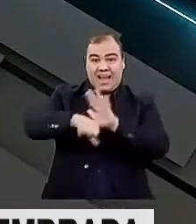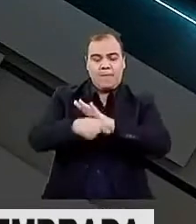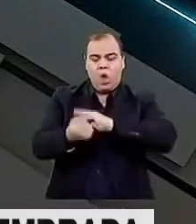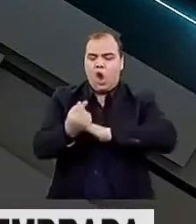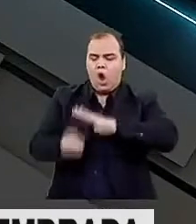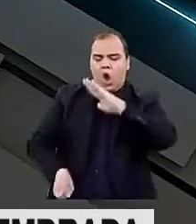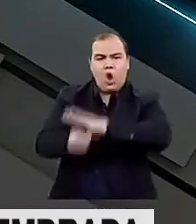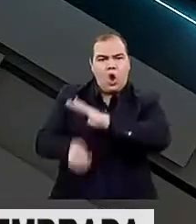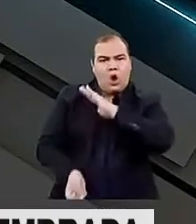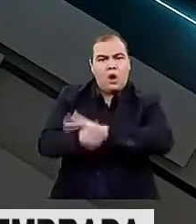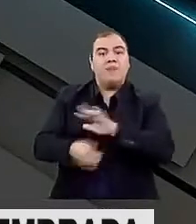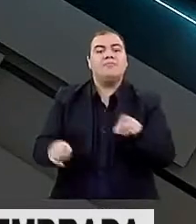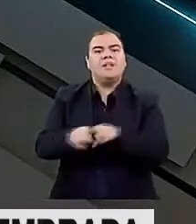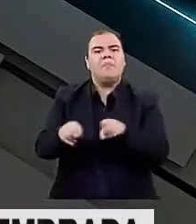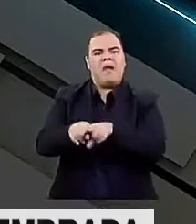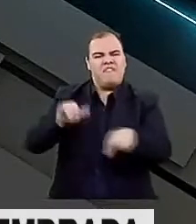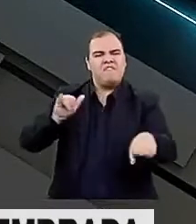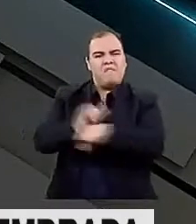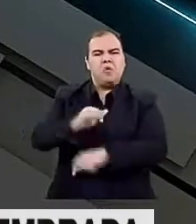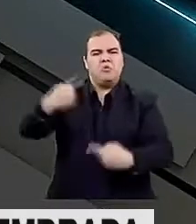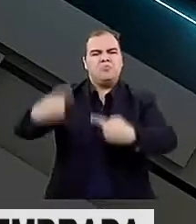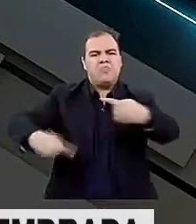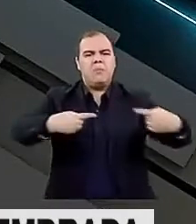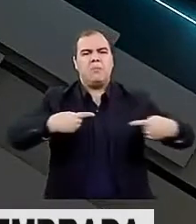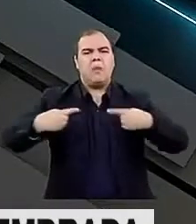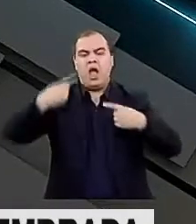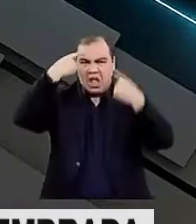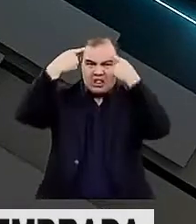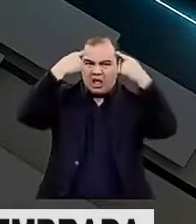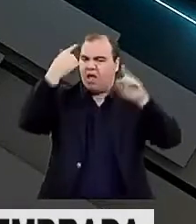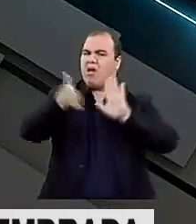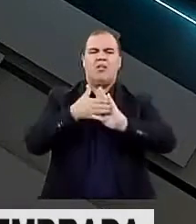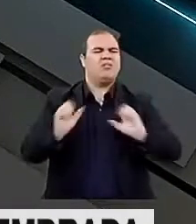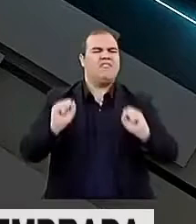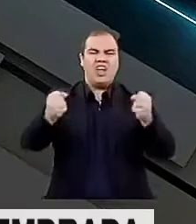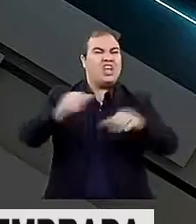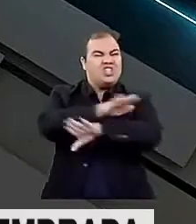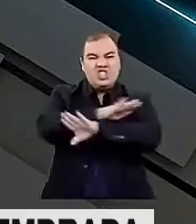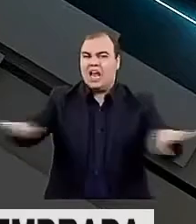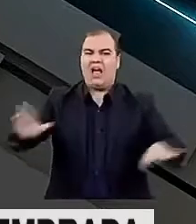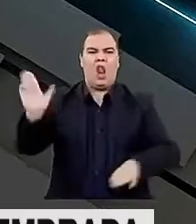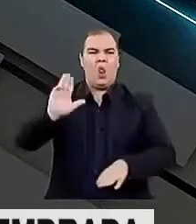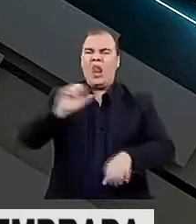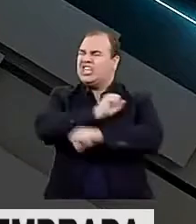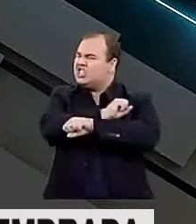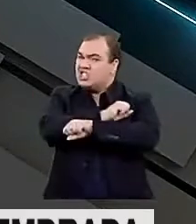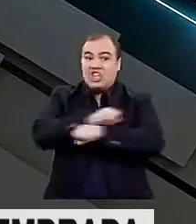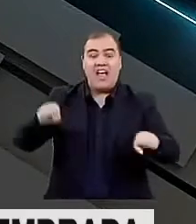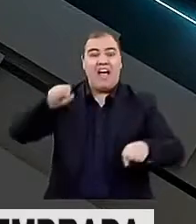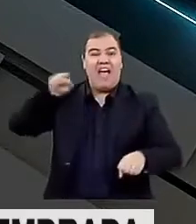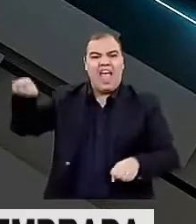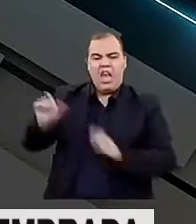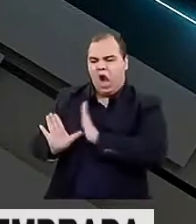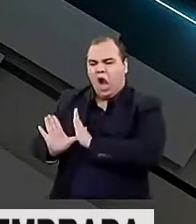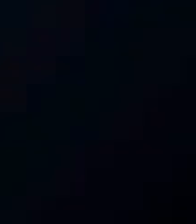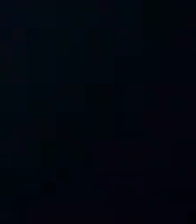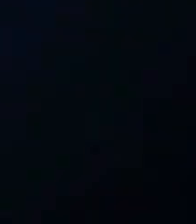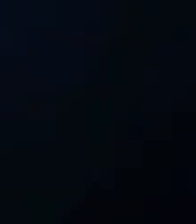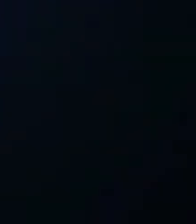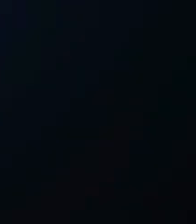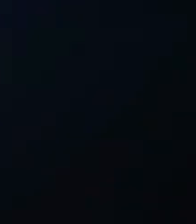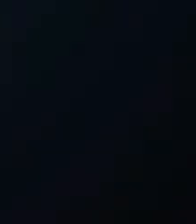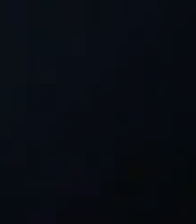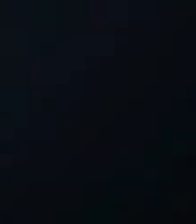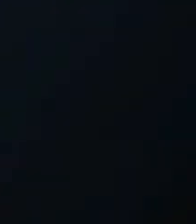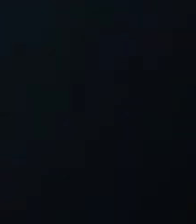cometeu, mas por não comparecer ao debate e defender suas ideias. Chega de Lula, chega desse Barrabás que vem assaltando a nação brasileira. Ah.